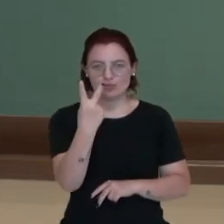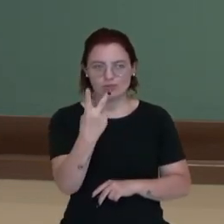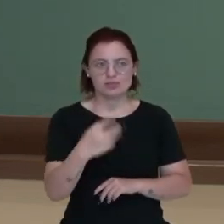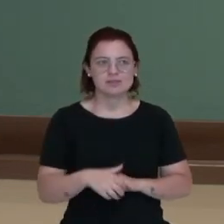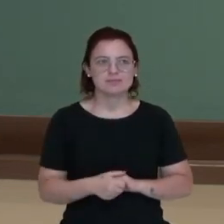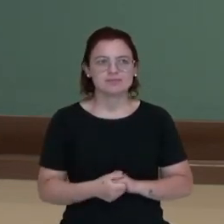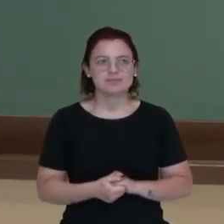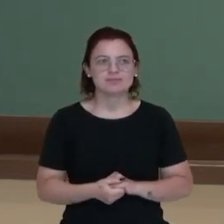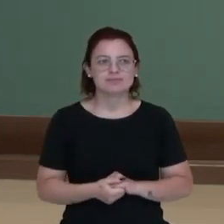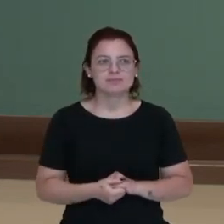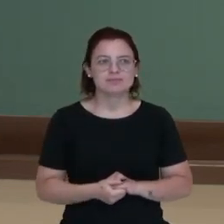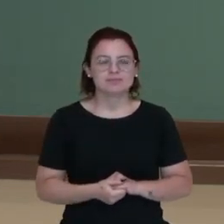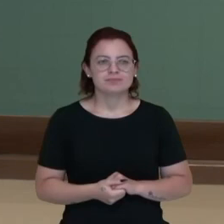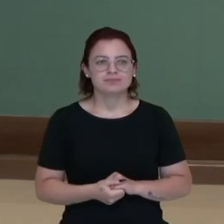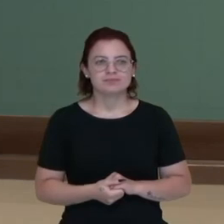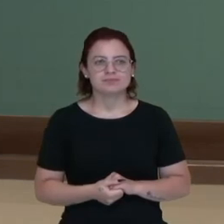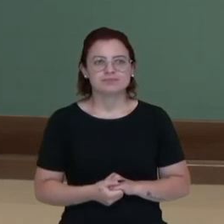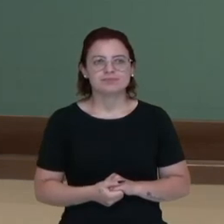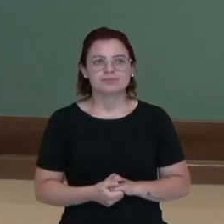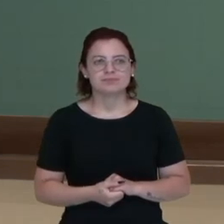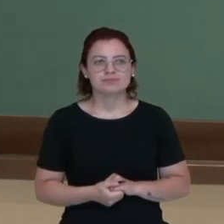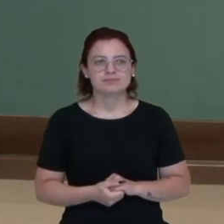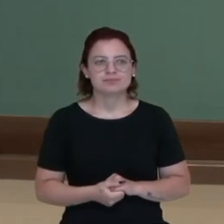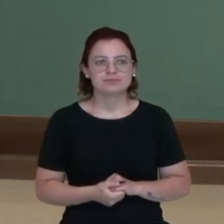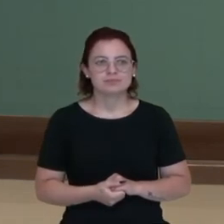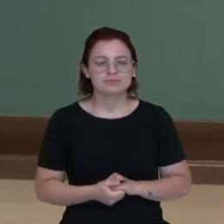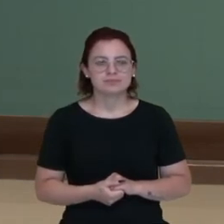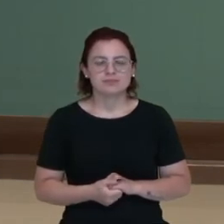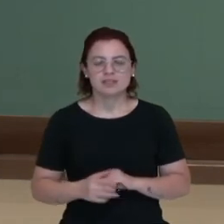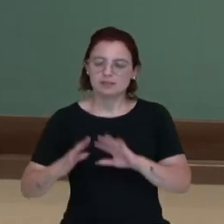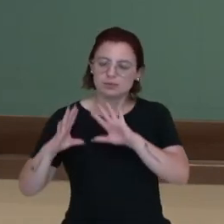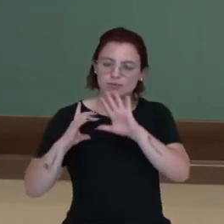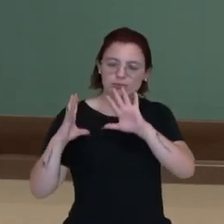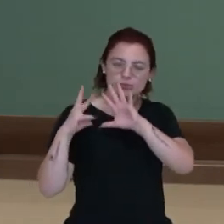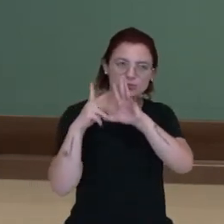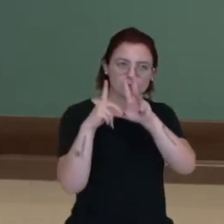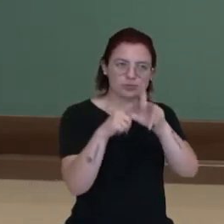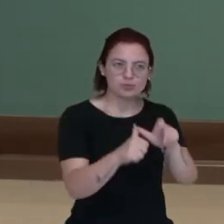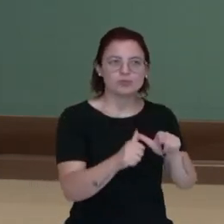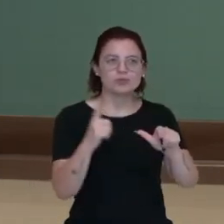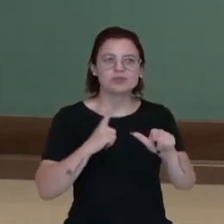Um hidrogênio para cá, um hidrogênio para cá. Então, totalizou